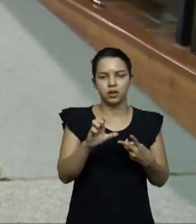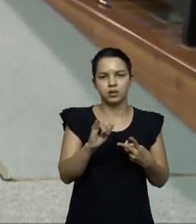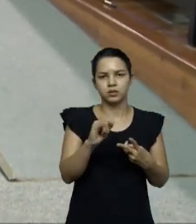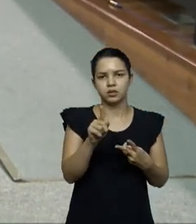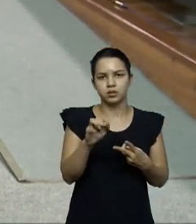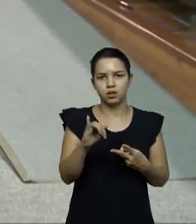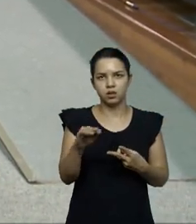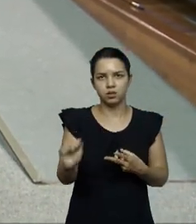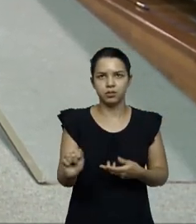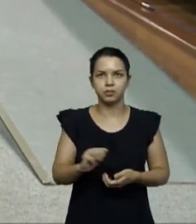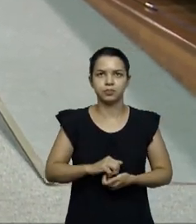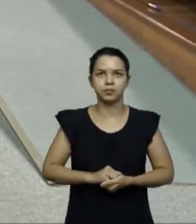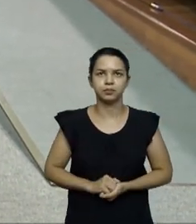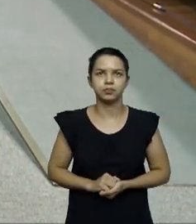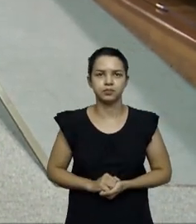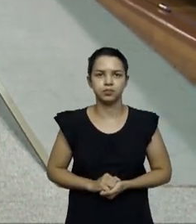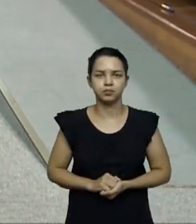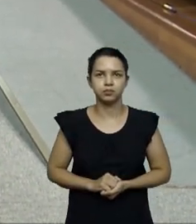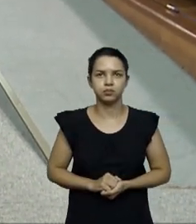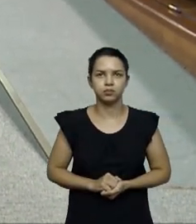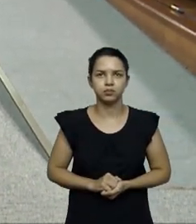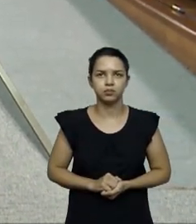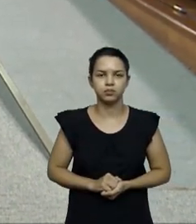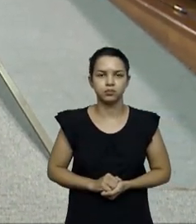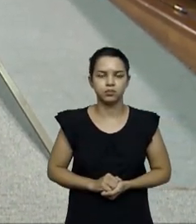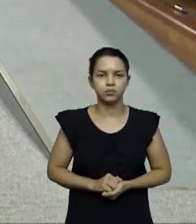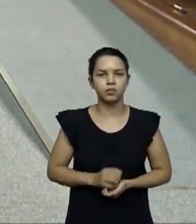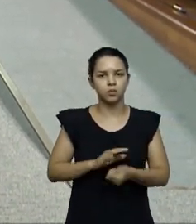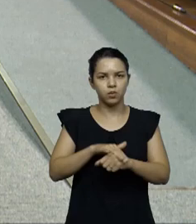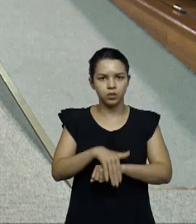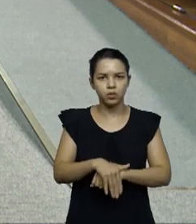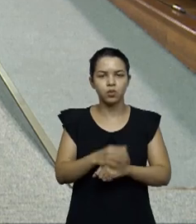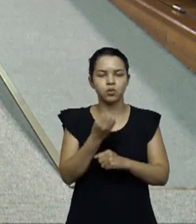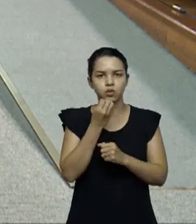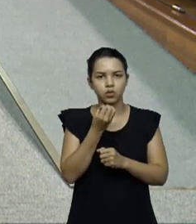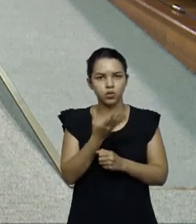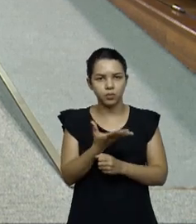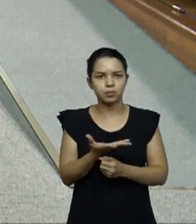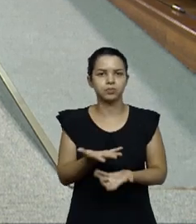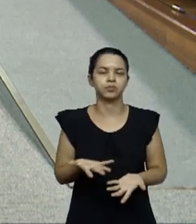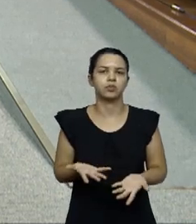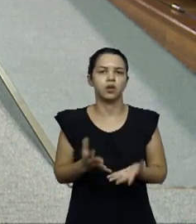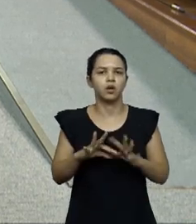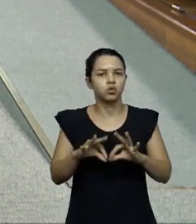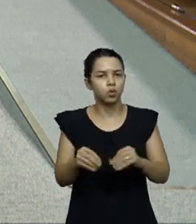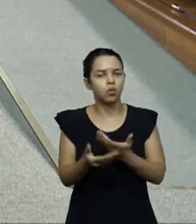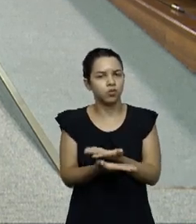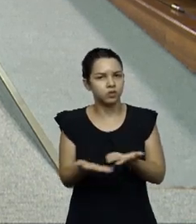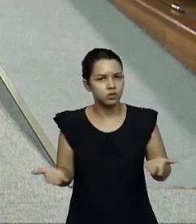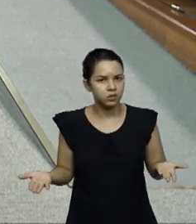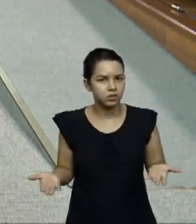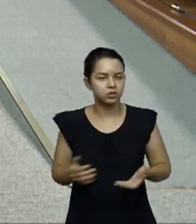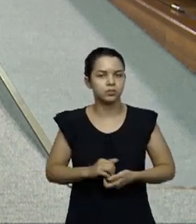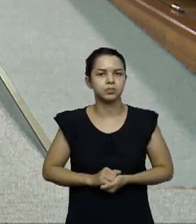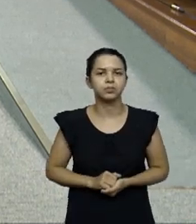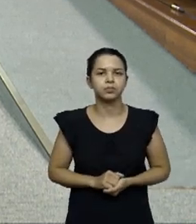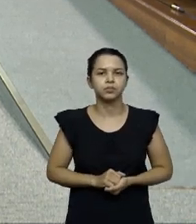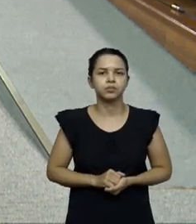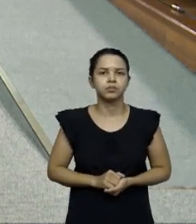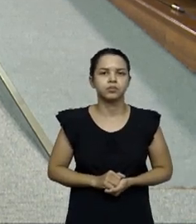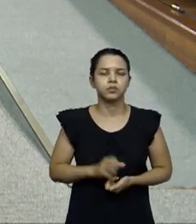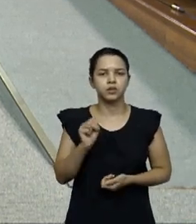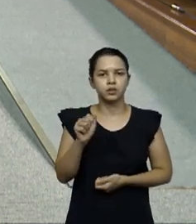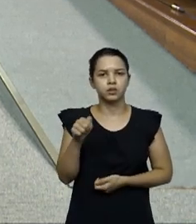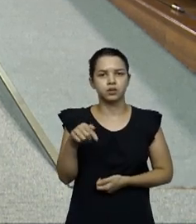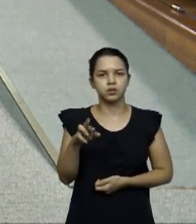estamos chegando no final das falas aqui boa noite a todos e todas vou tirar sendo da Regional de Blumenau do